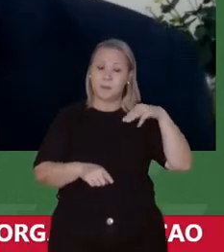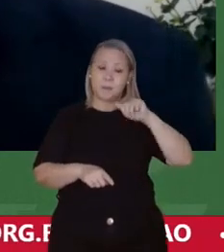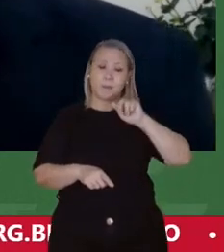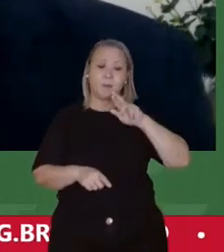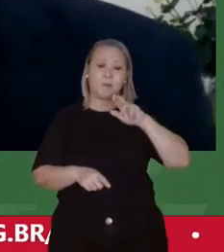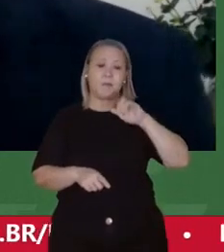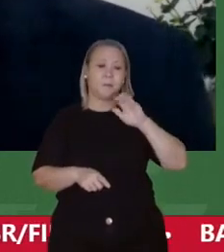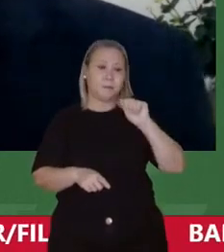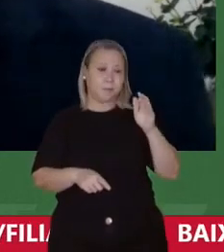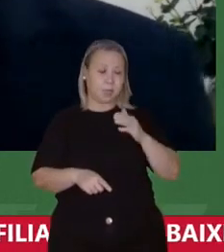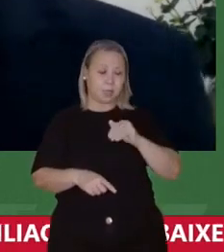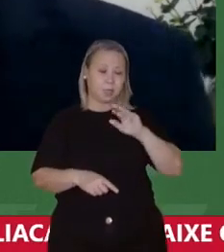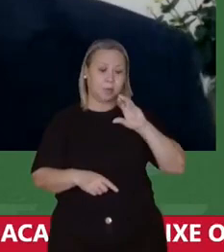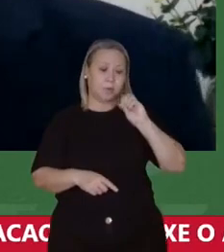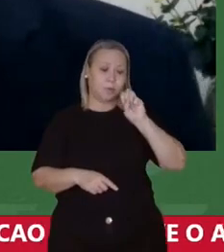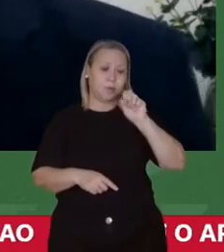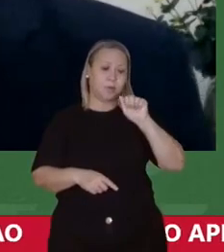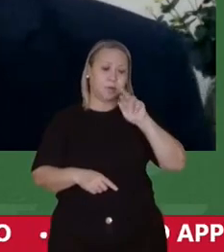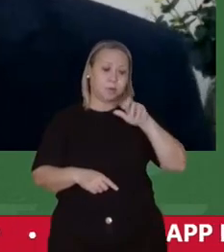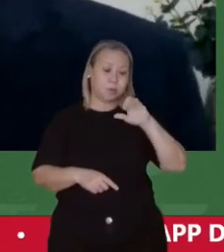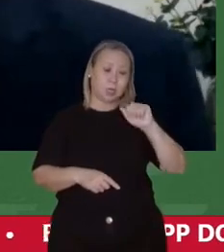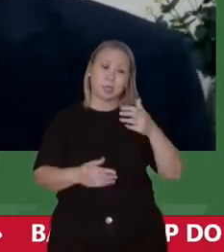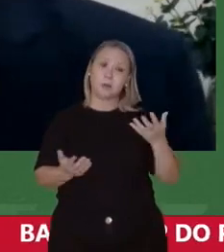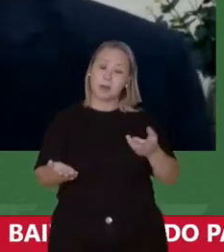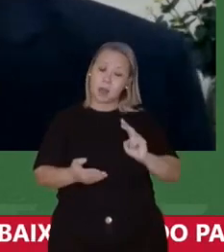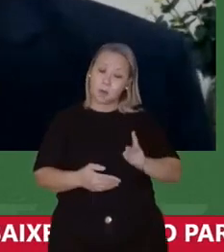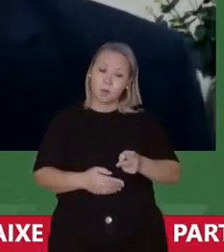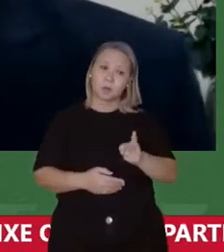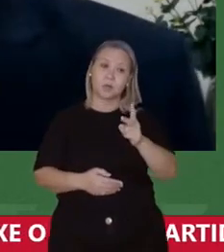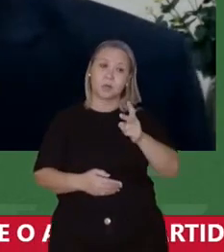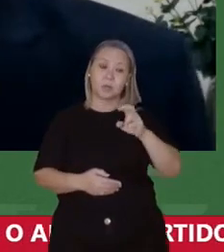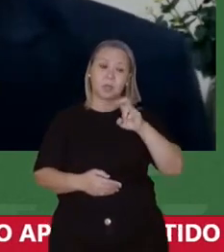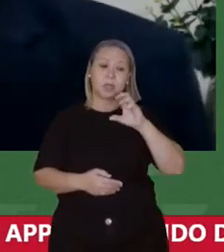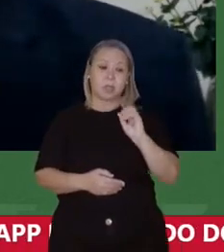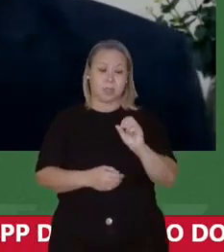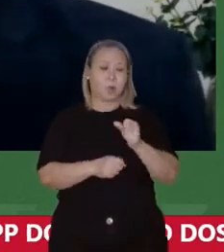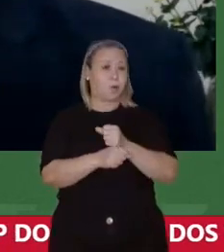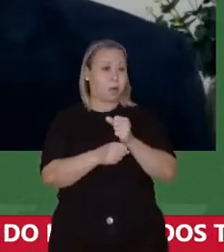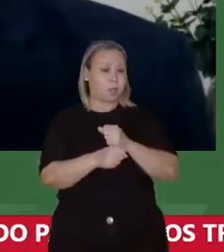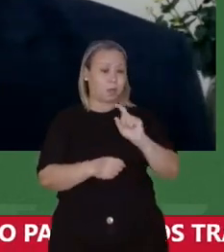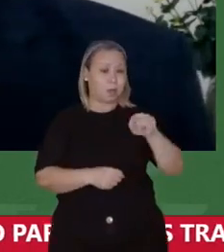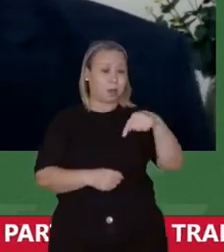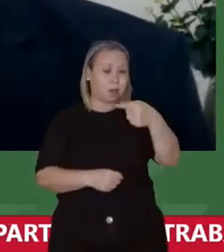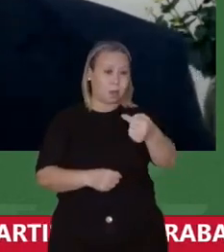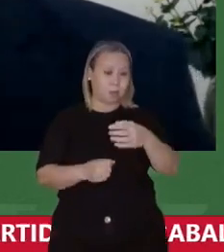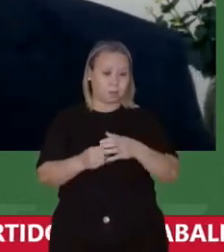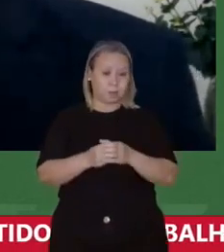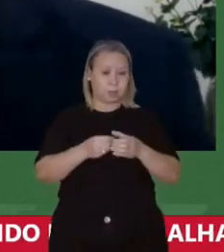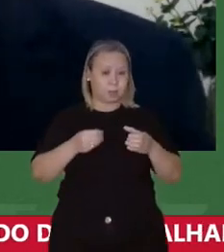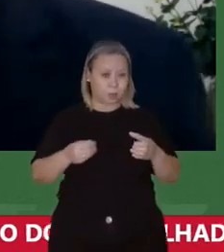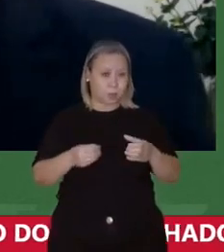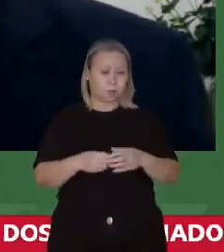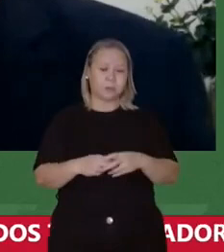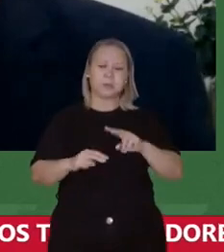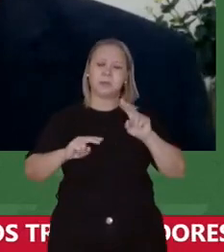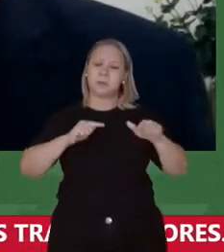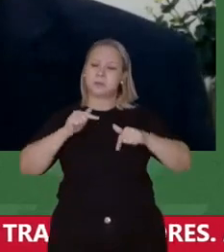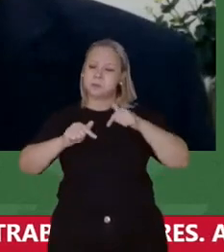avaliação. Então, é uma prorrogação sem prazo, né? Então, nós estamos mobilizando,